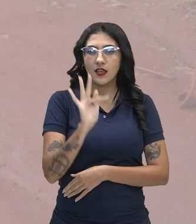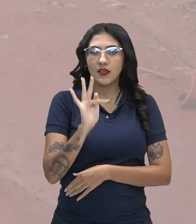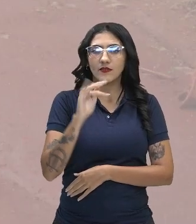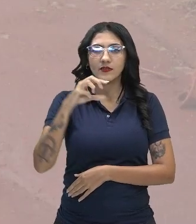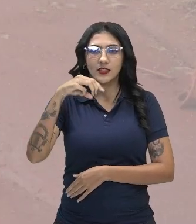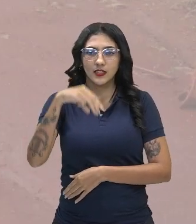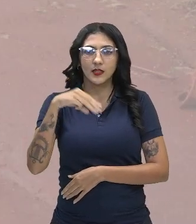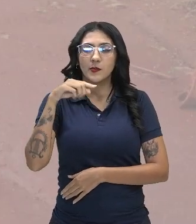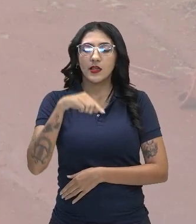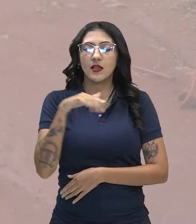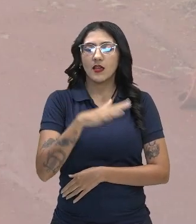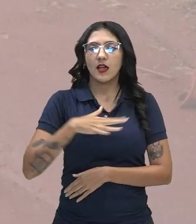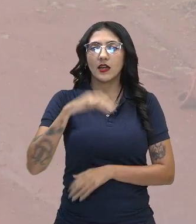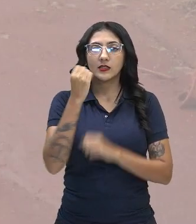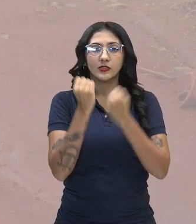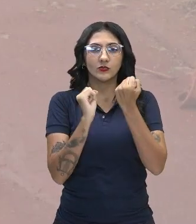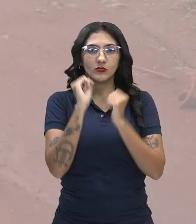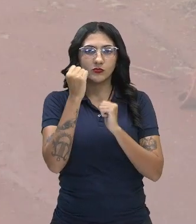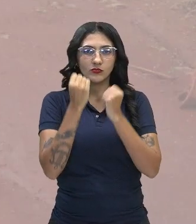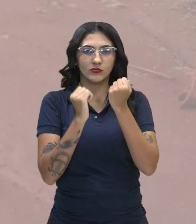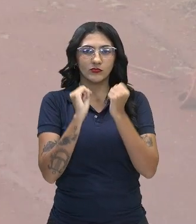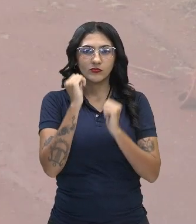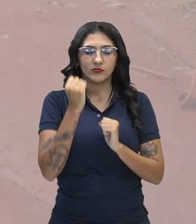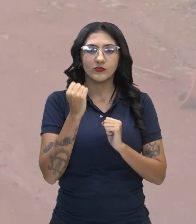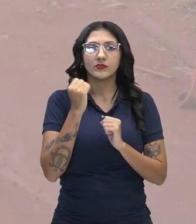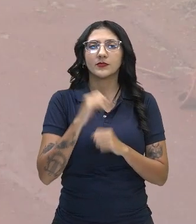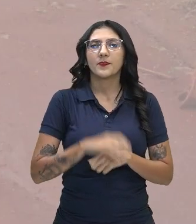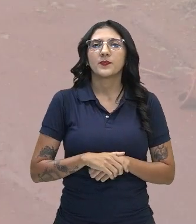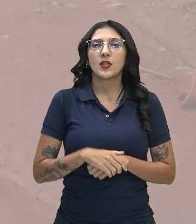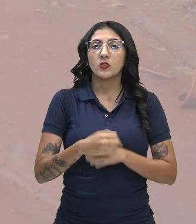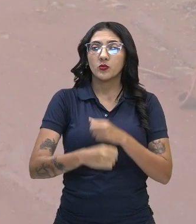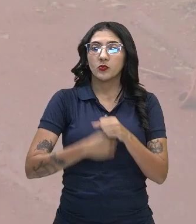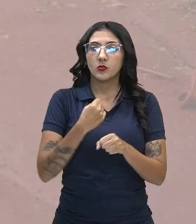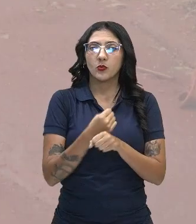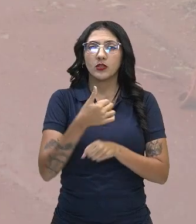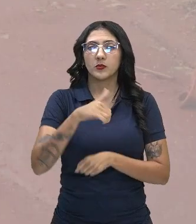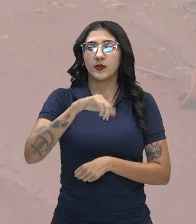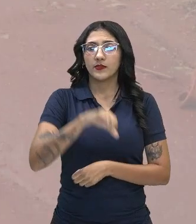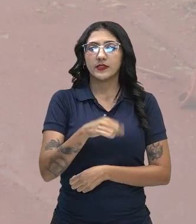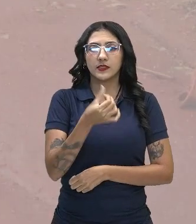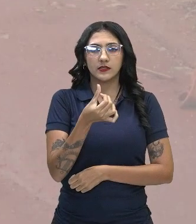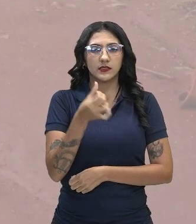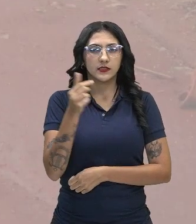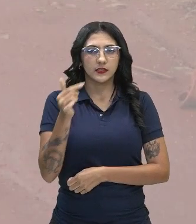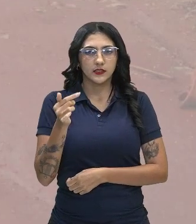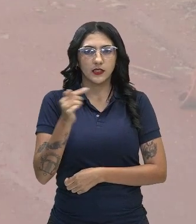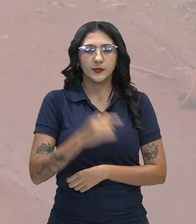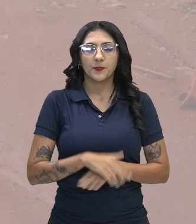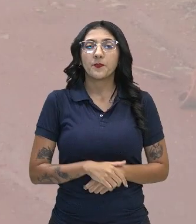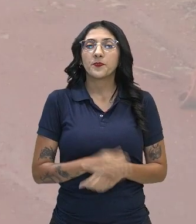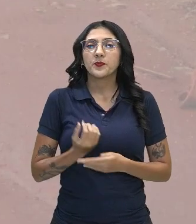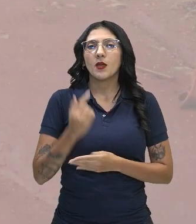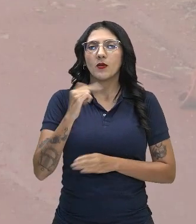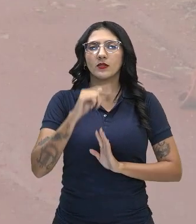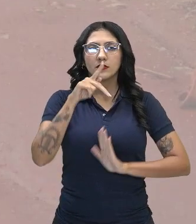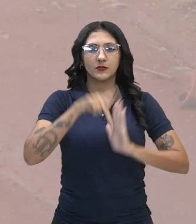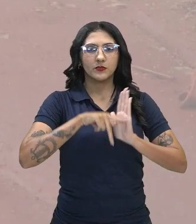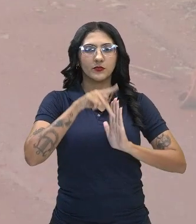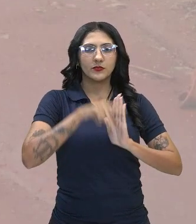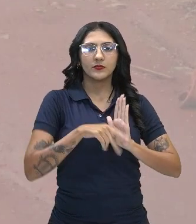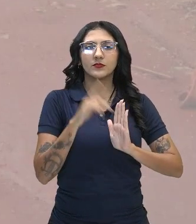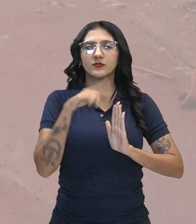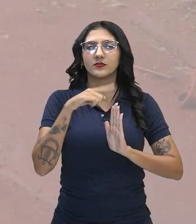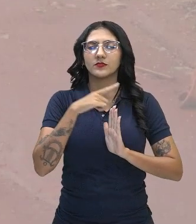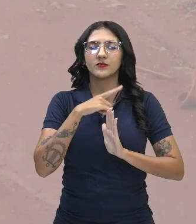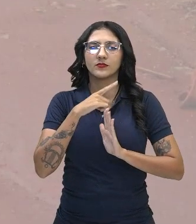vai ocorrer aí no período de 1967, onde esse projeto, gente, ele vai buscar,